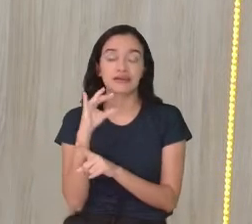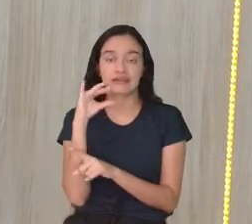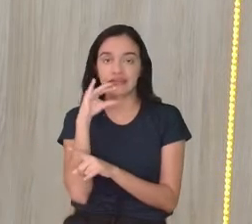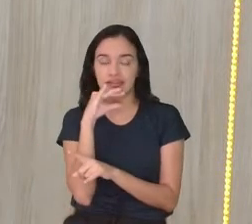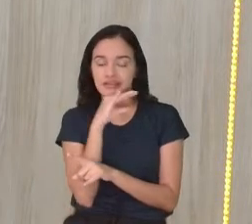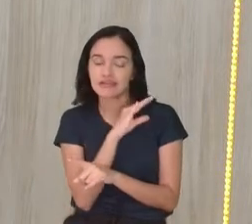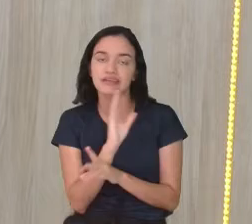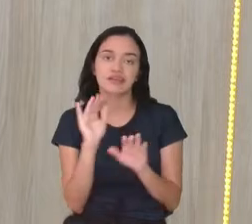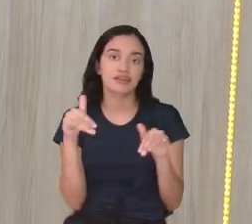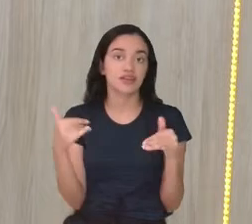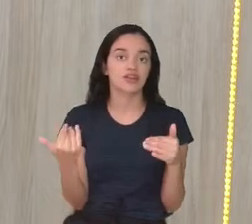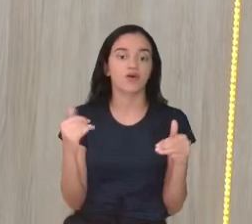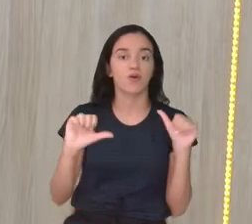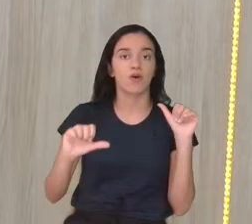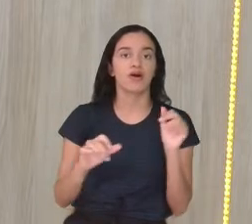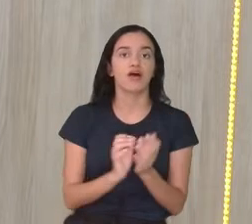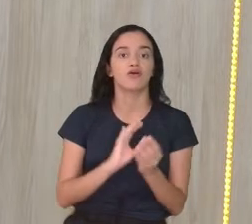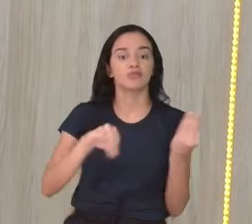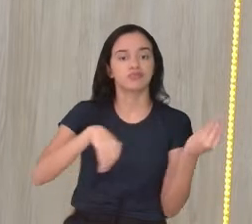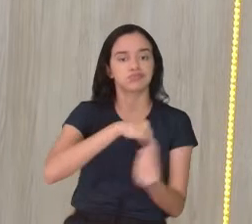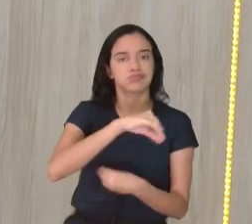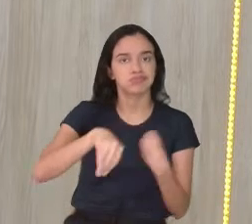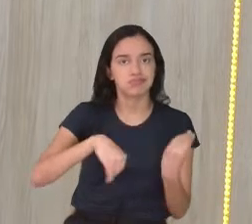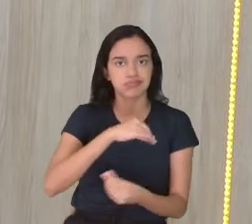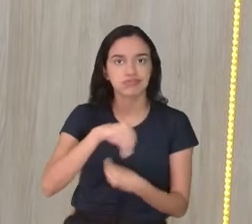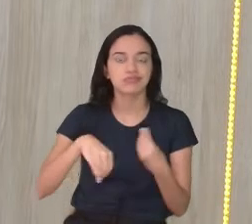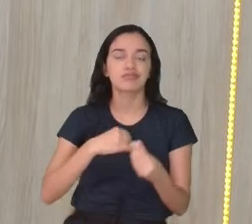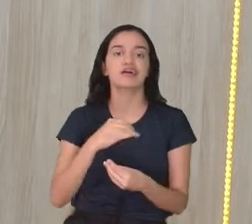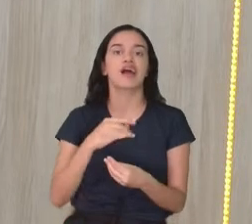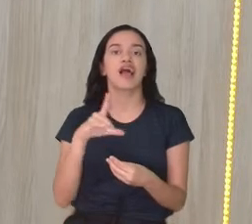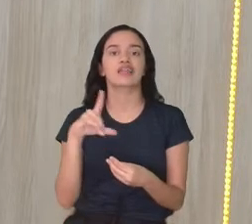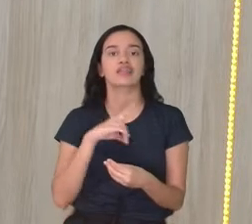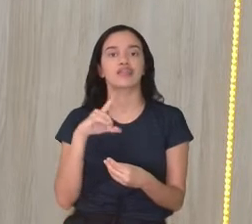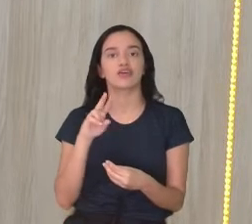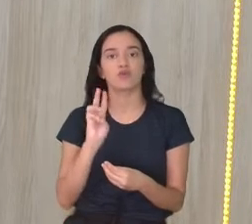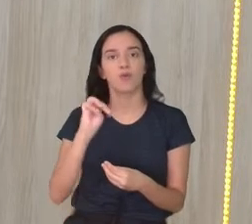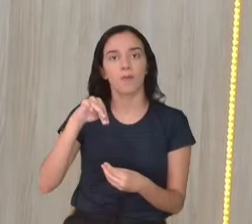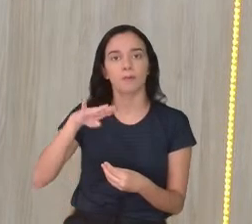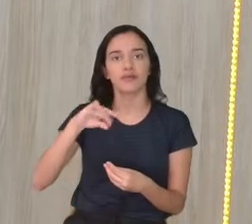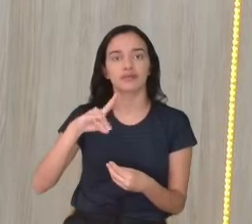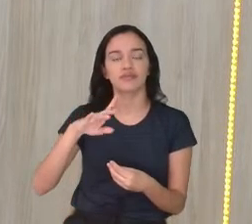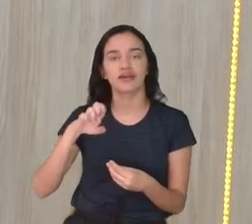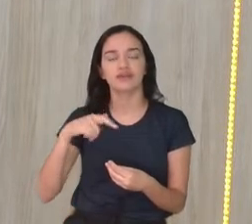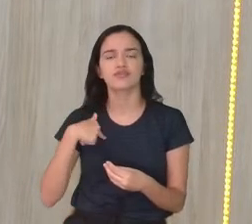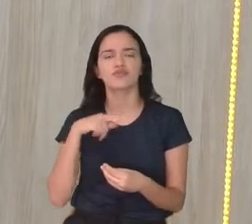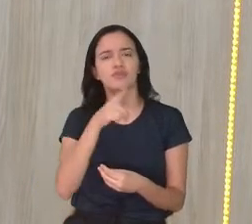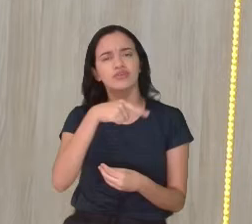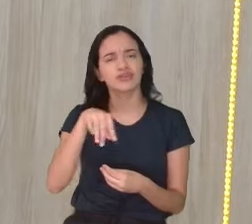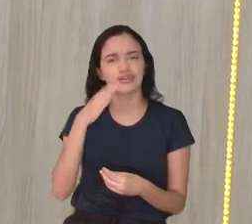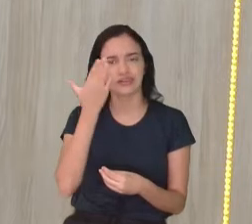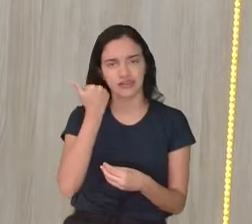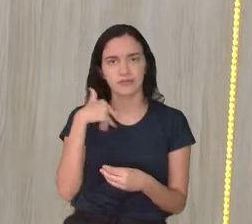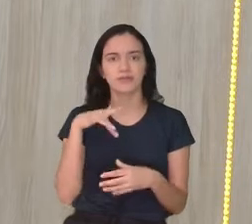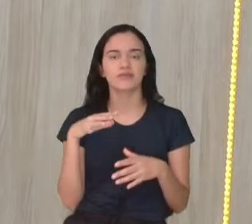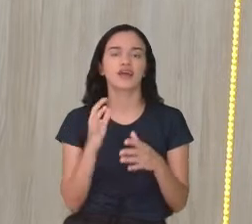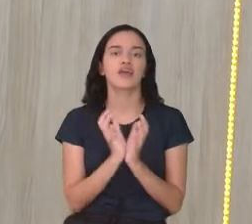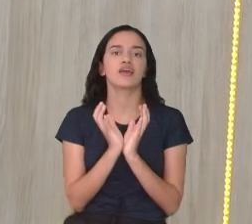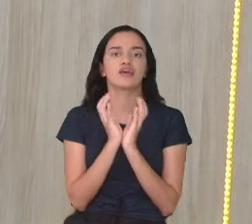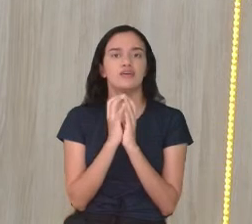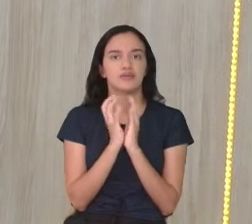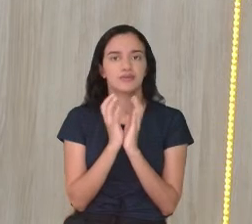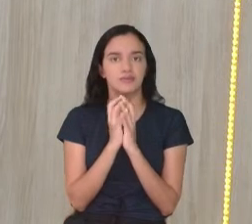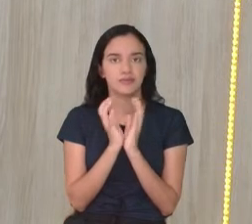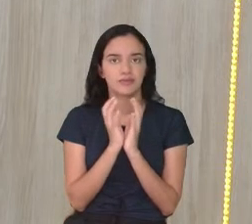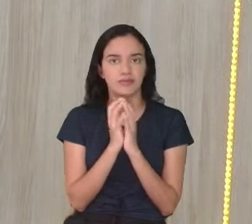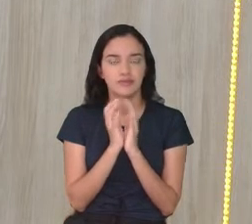chuvas, trazendo aí umidade para essa região. Vocês sabem, né, que o Recife é a região